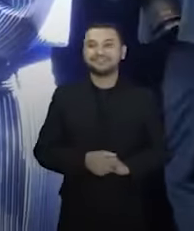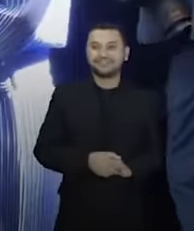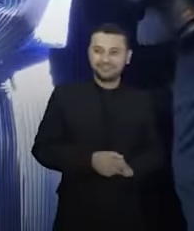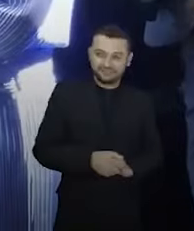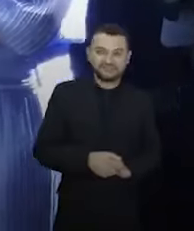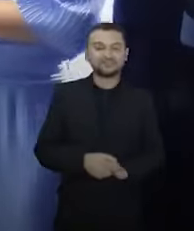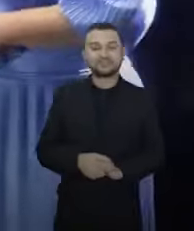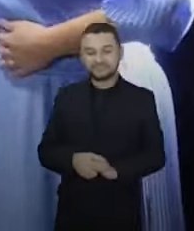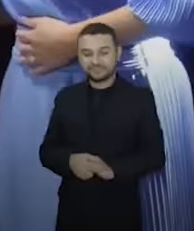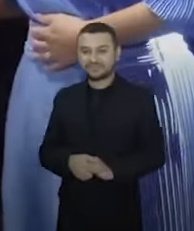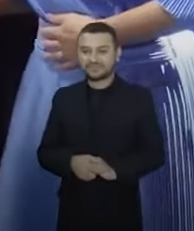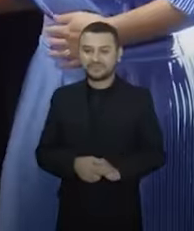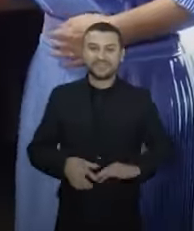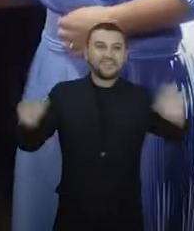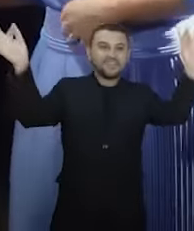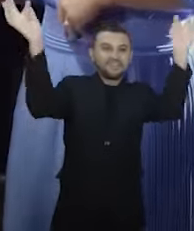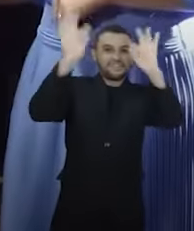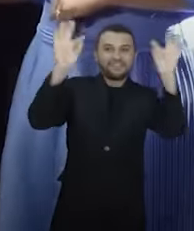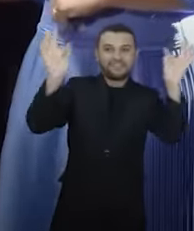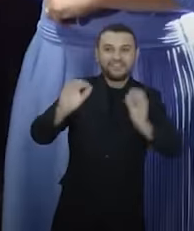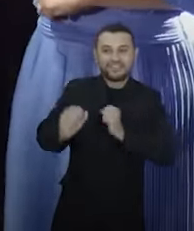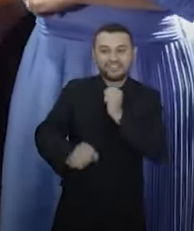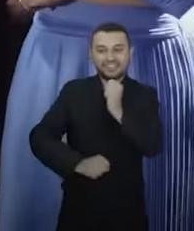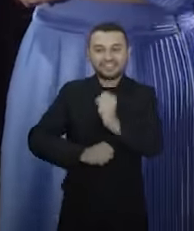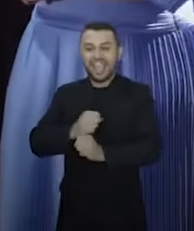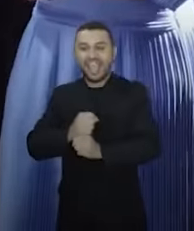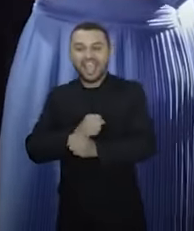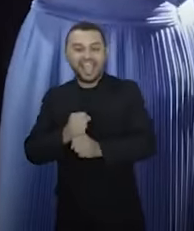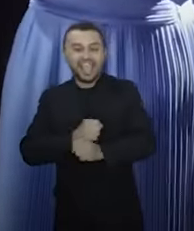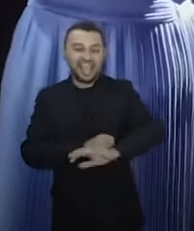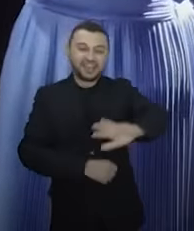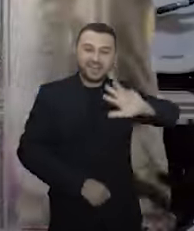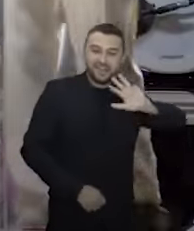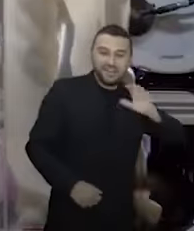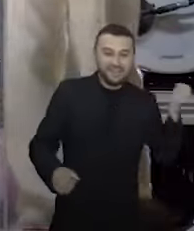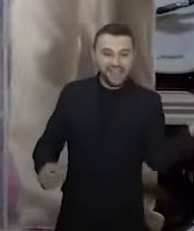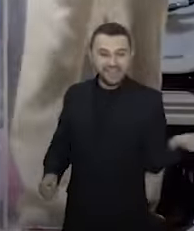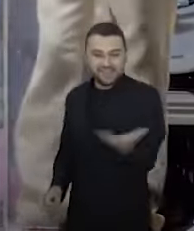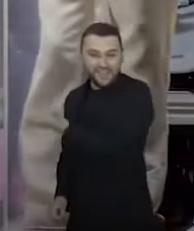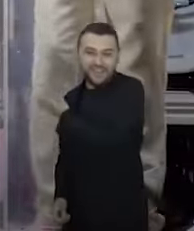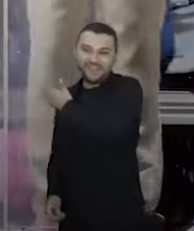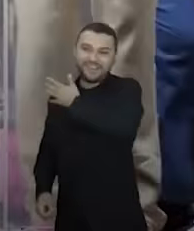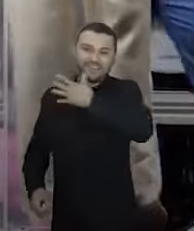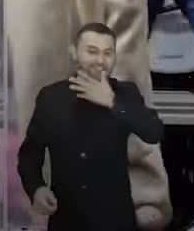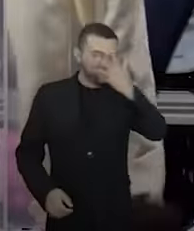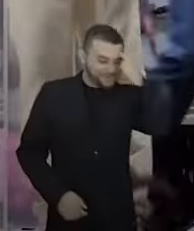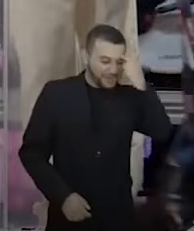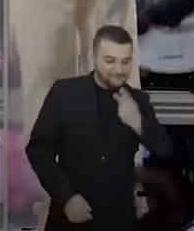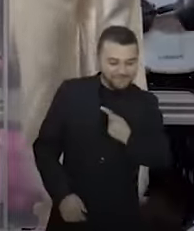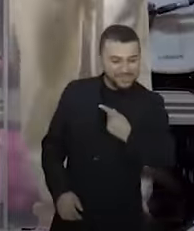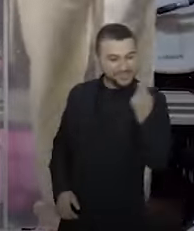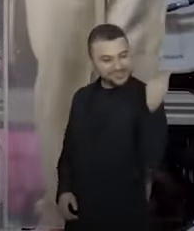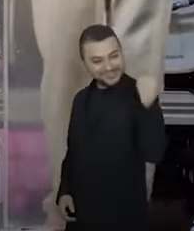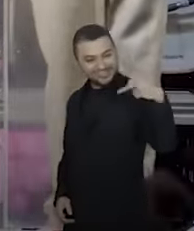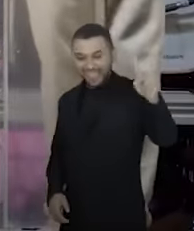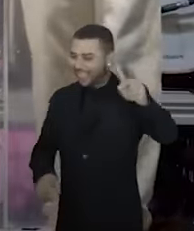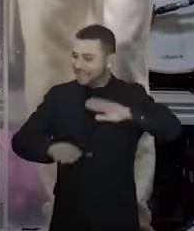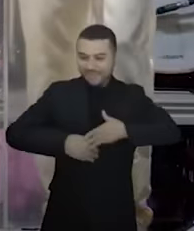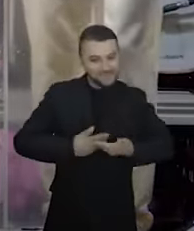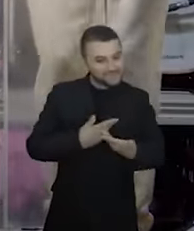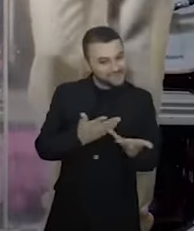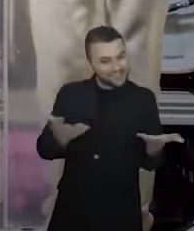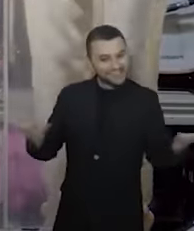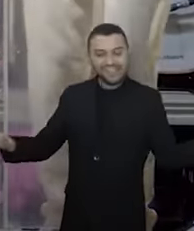Feliz ano Lula novo pra mim, pra ele e vocês. O